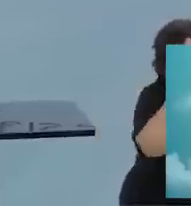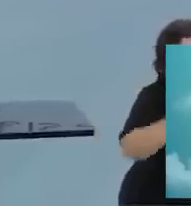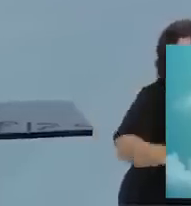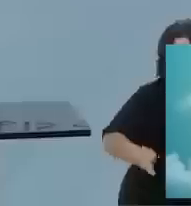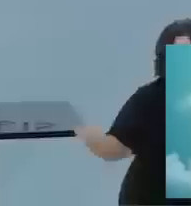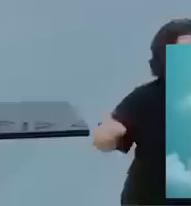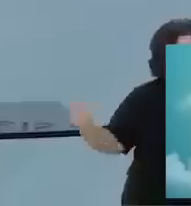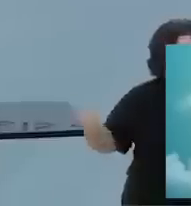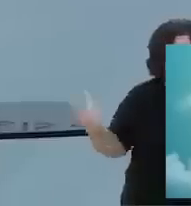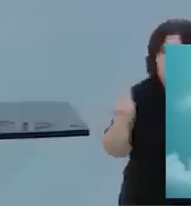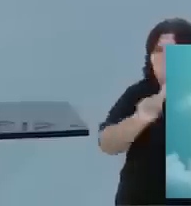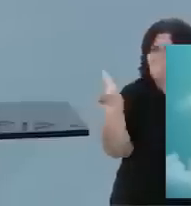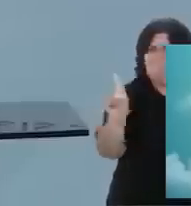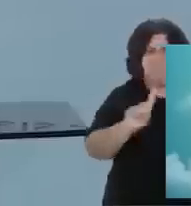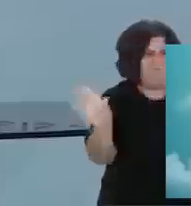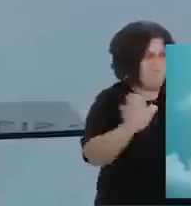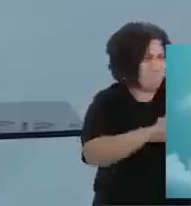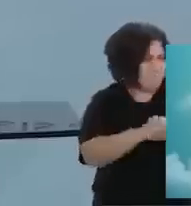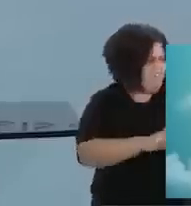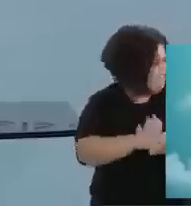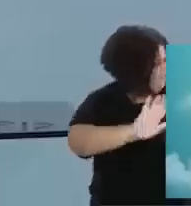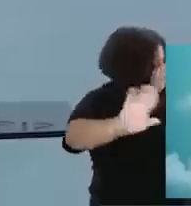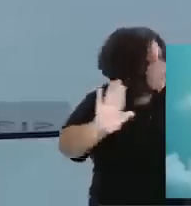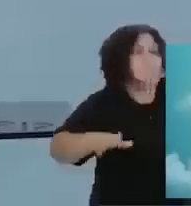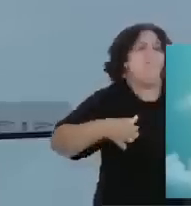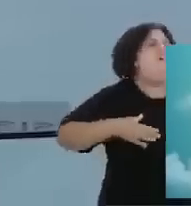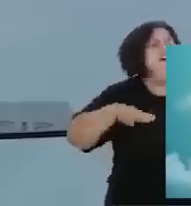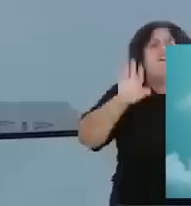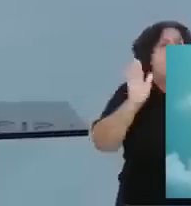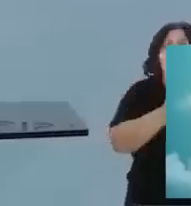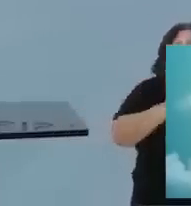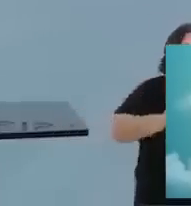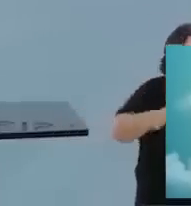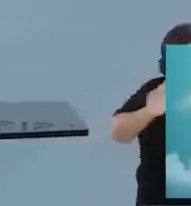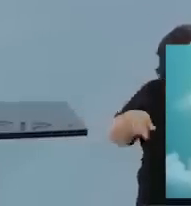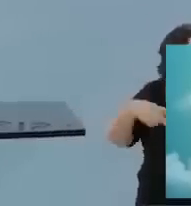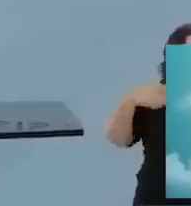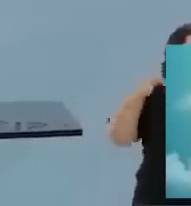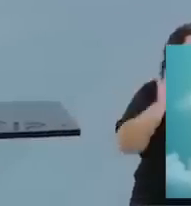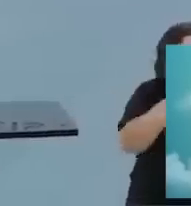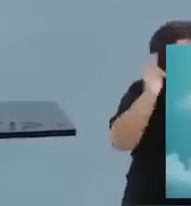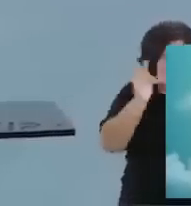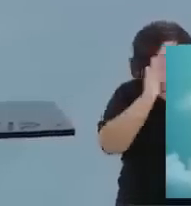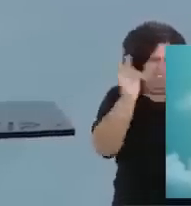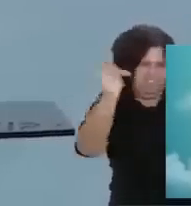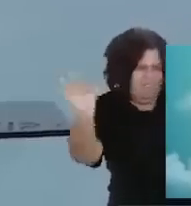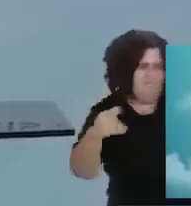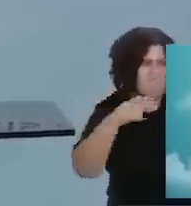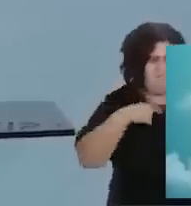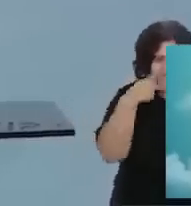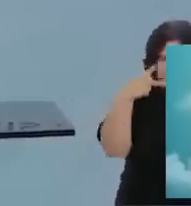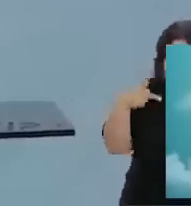é não ter atitude fariseu, graças te dou Senhor, porque eu não sou como os demais homens, nem como esse coitado